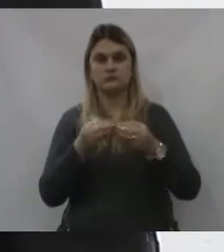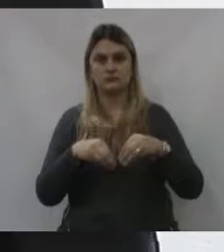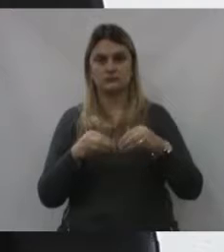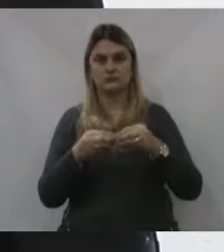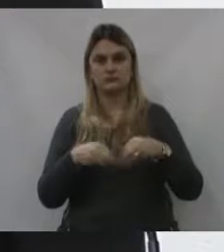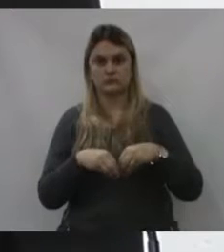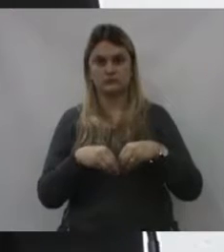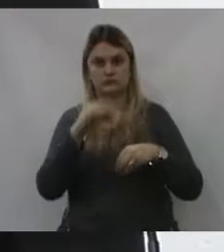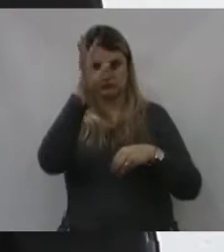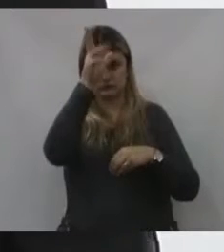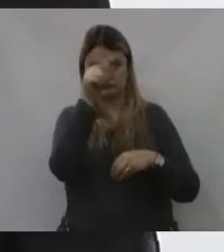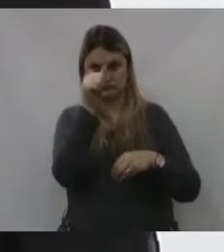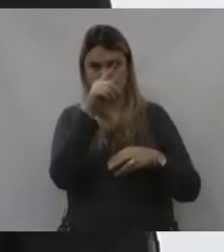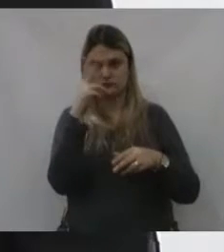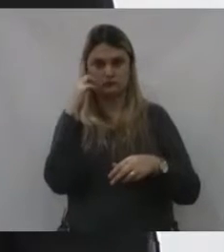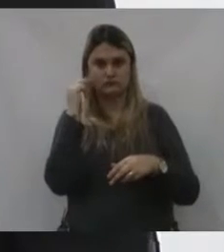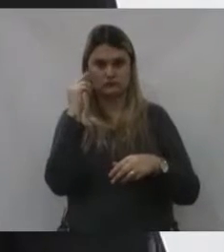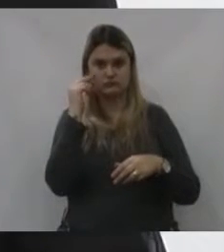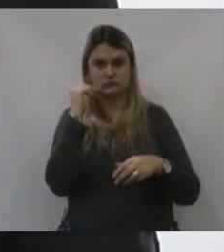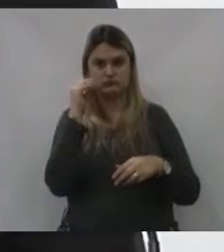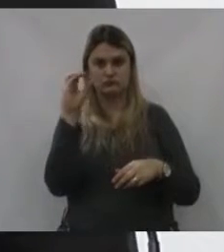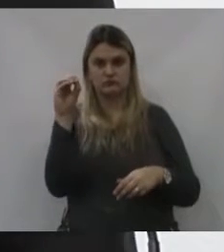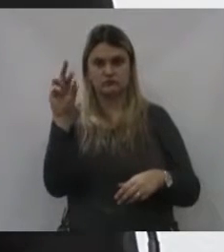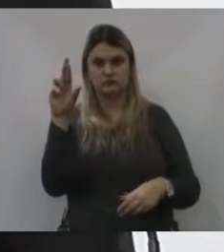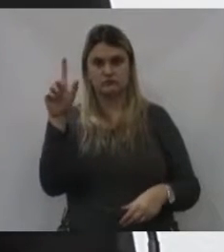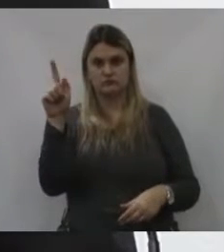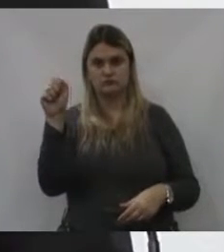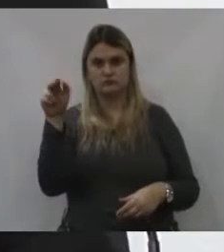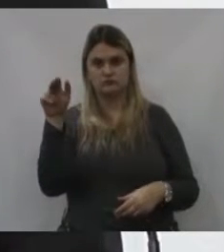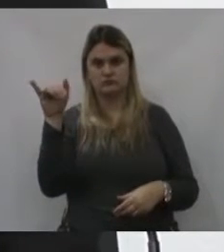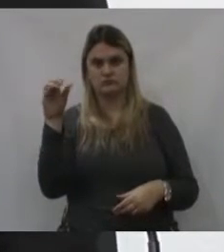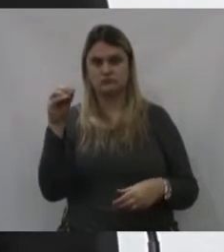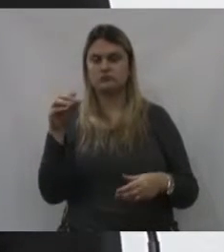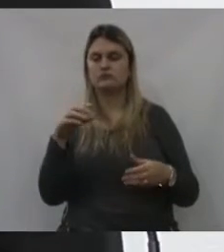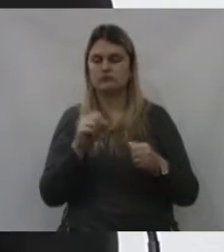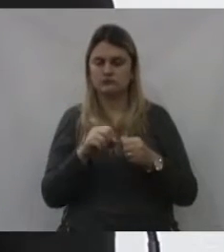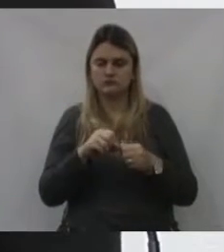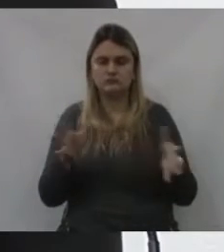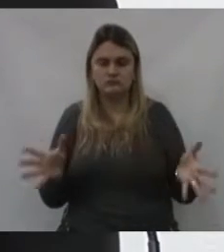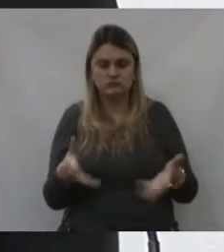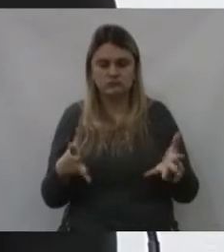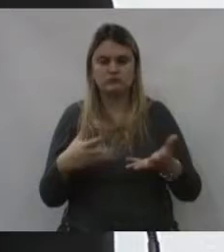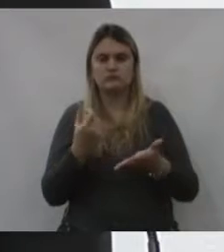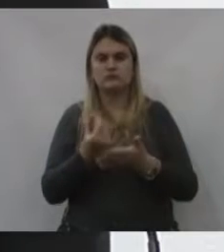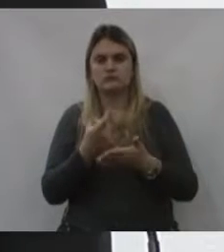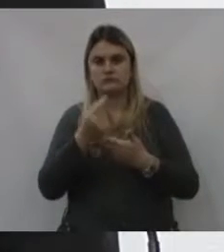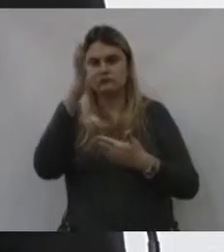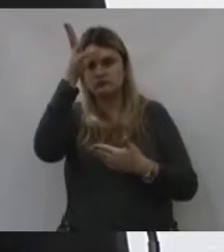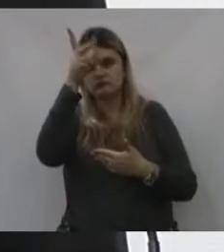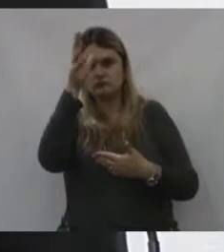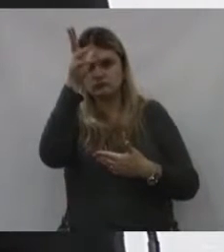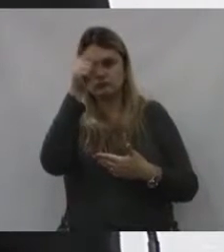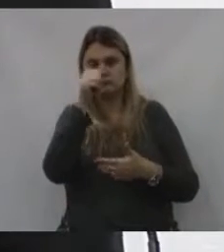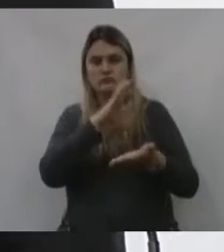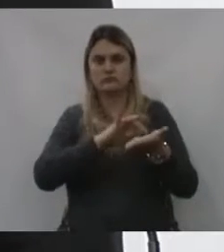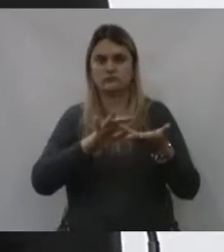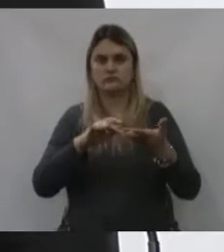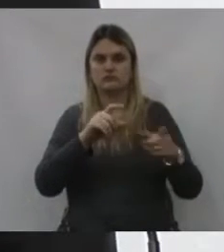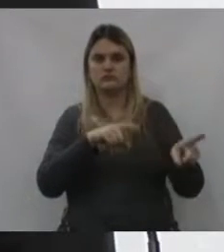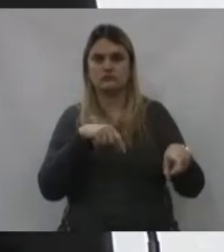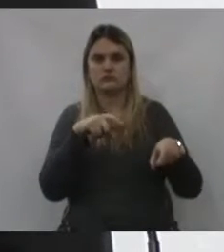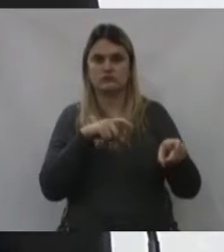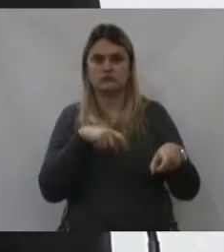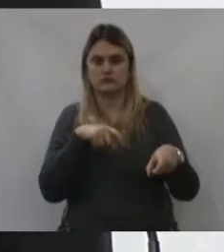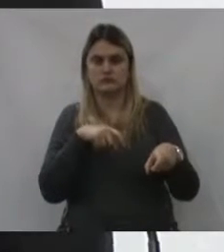produção de ovos orgânicos. Então, teve todo um trabalho de fomento, de produção dos alimentos, da compra dos animais,